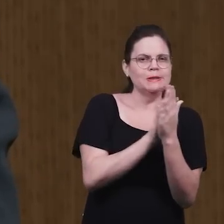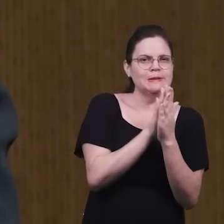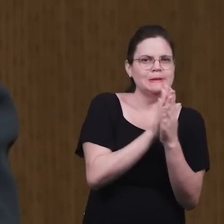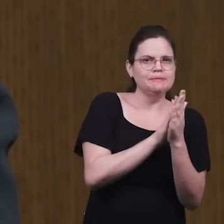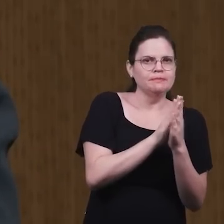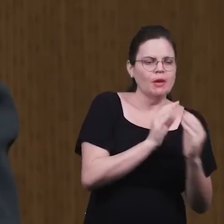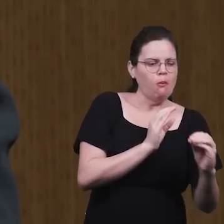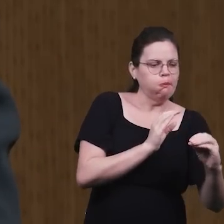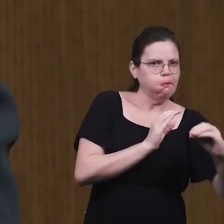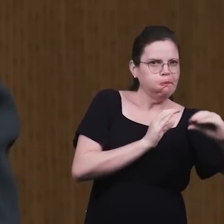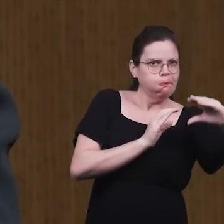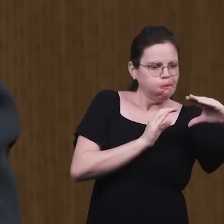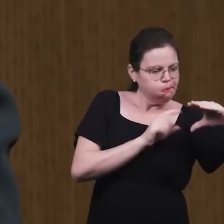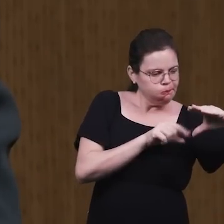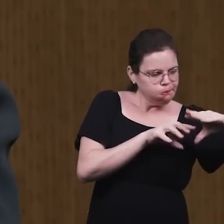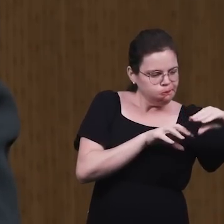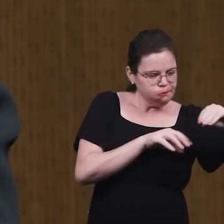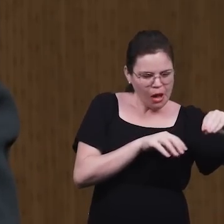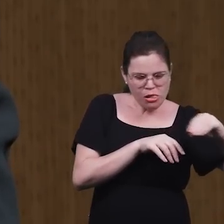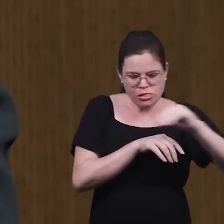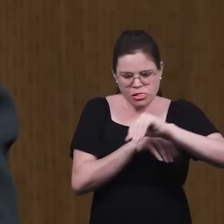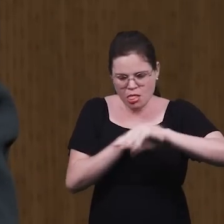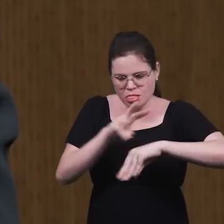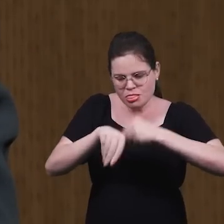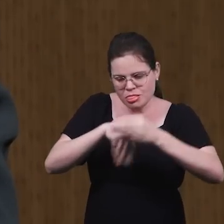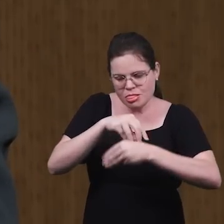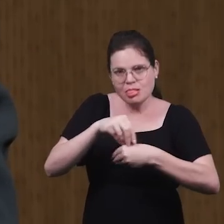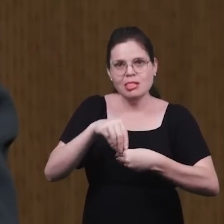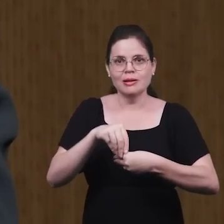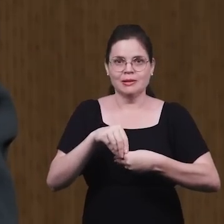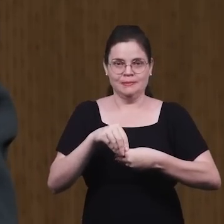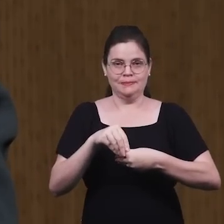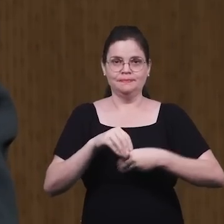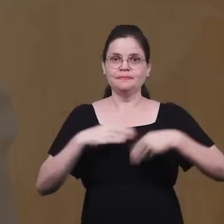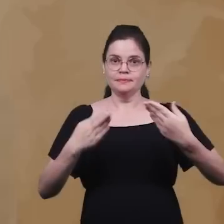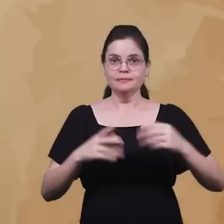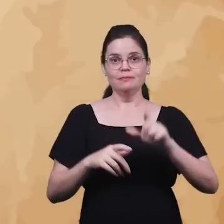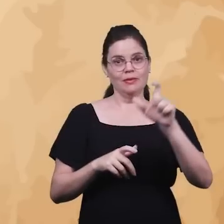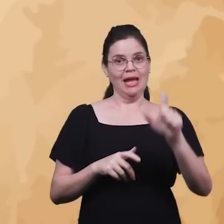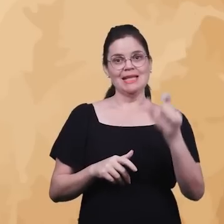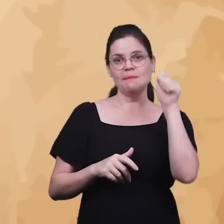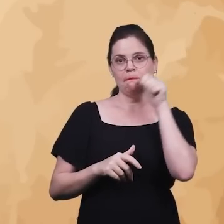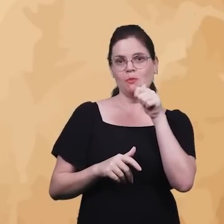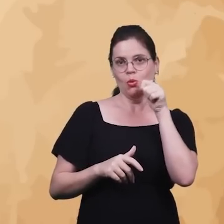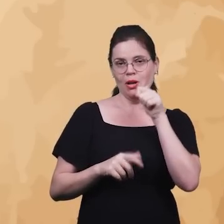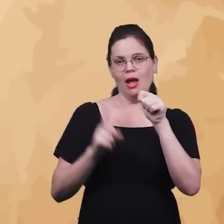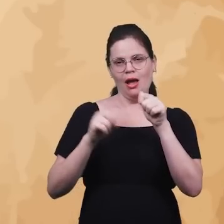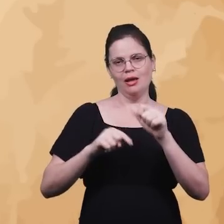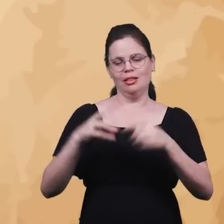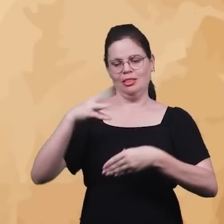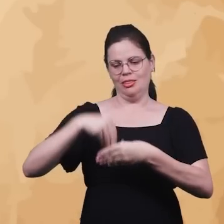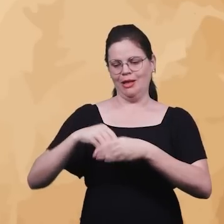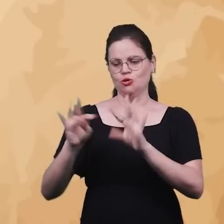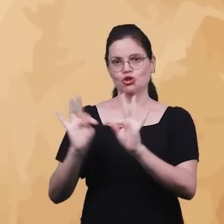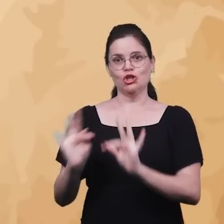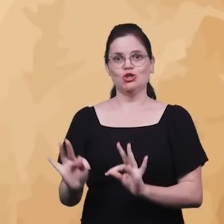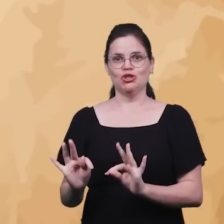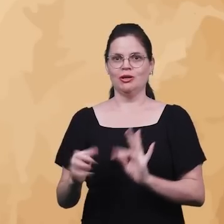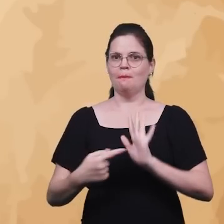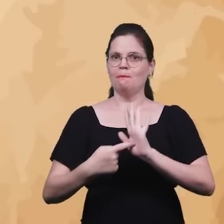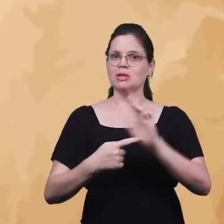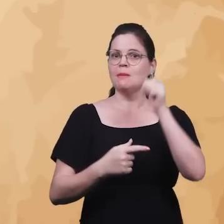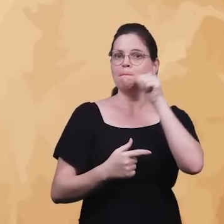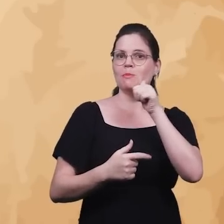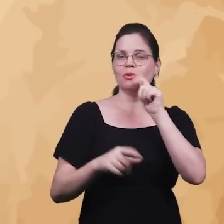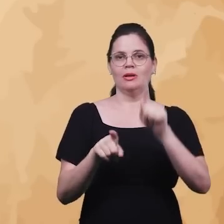a uma mulher. É exatamente o que o texto aqui nos fala no verso 20, né? Quando ele diz assim que tenho contra ti